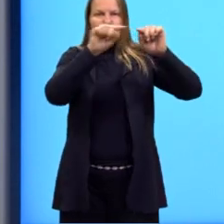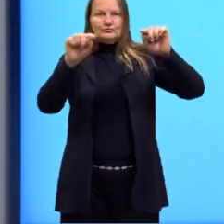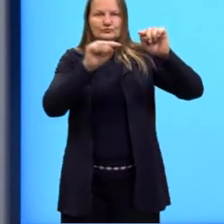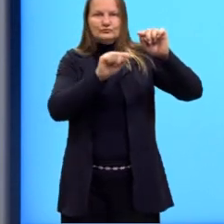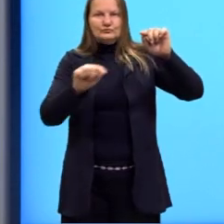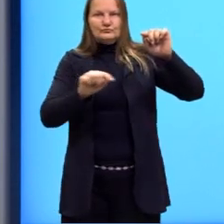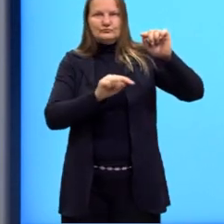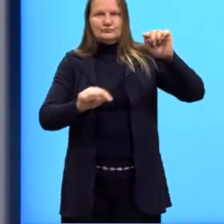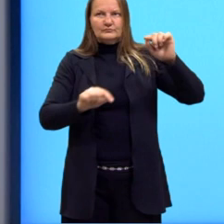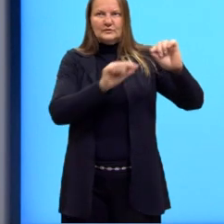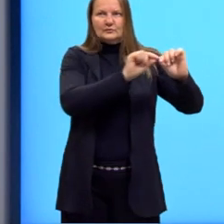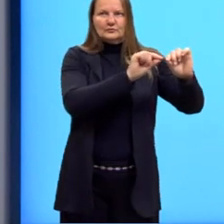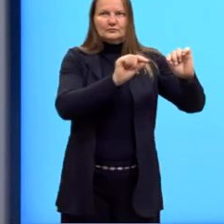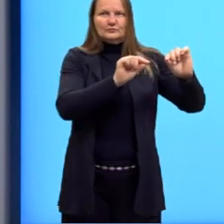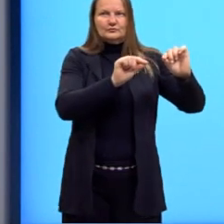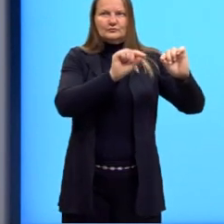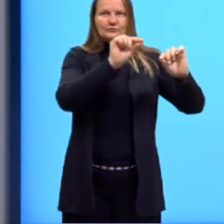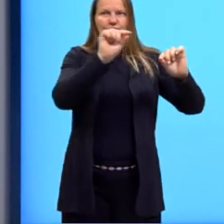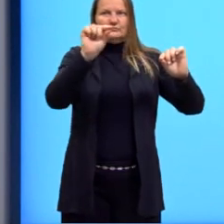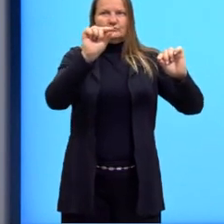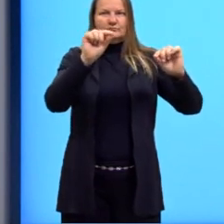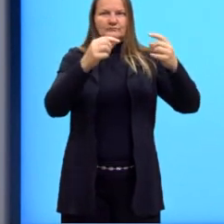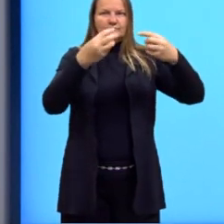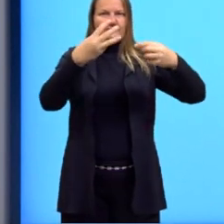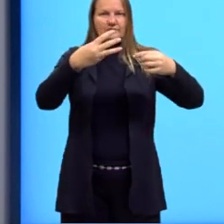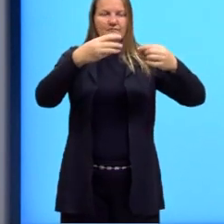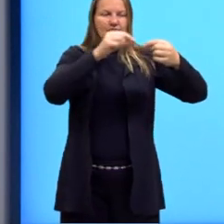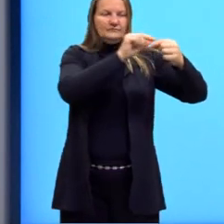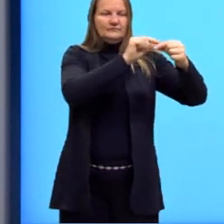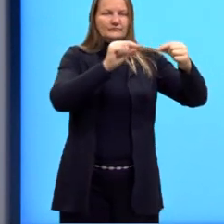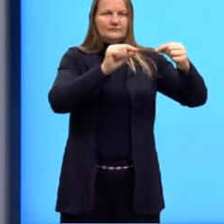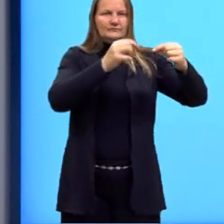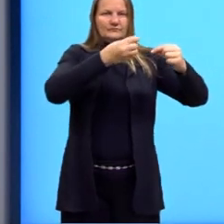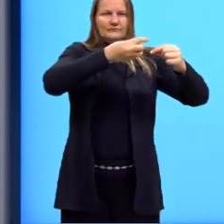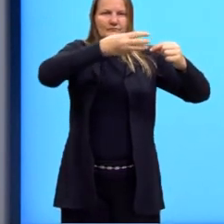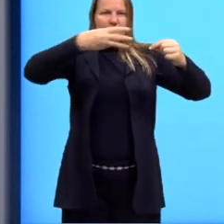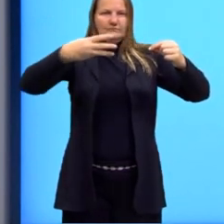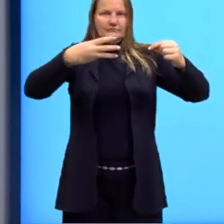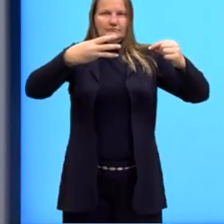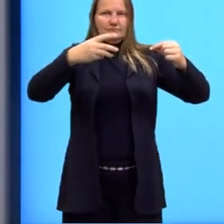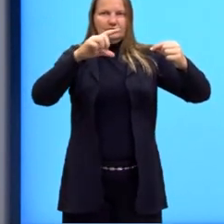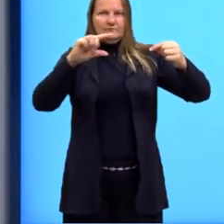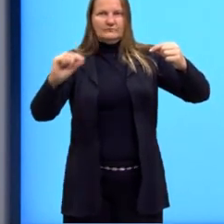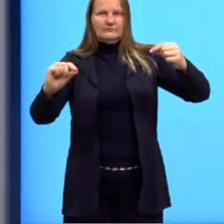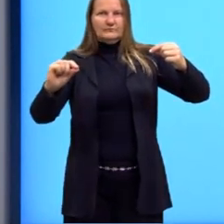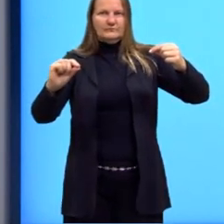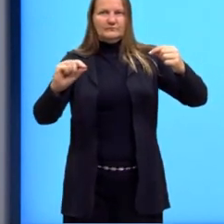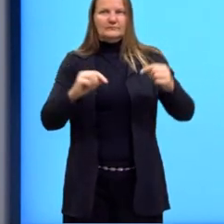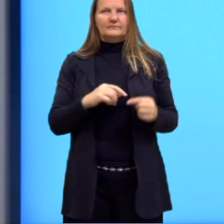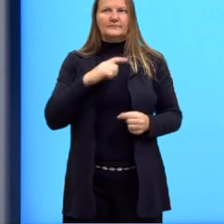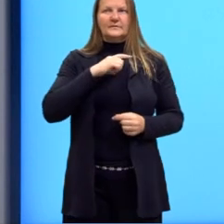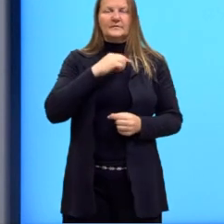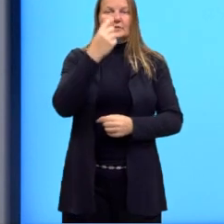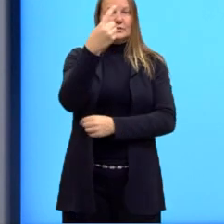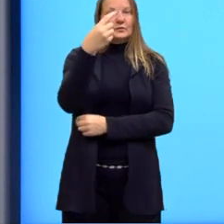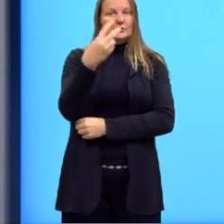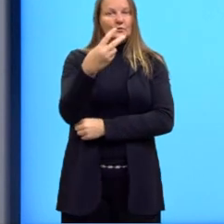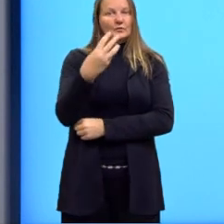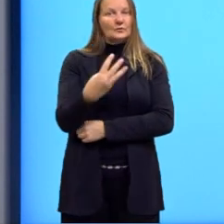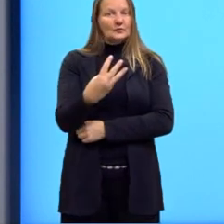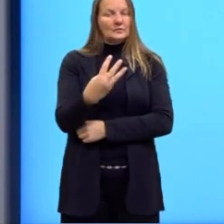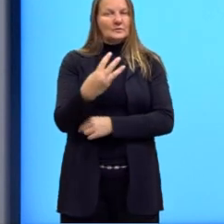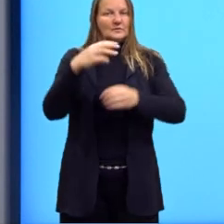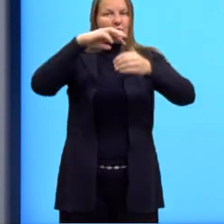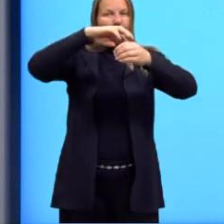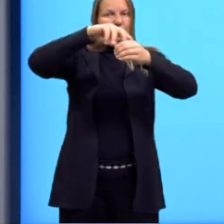as lâmpadas por resistores né nesse caso aqui são três tá então cuidado né no desenho anterior tinha um duas mas aqui a gente tá desenhando como se